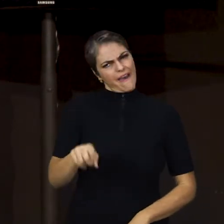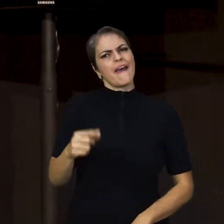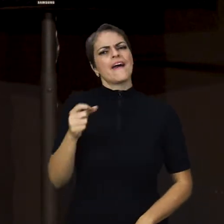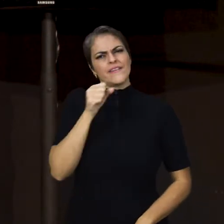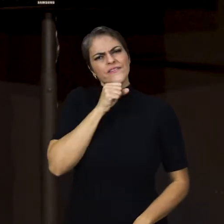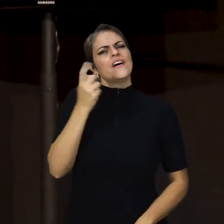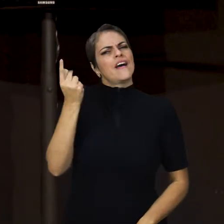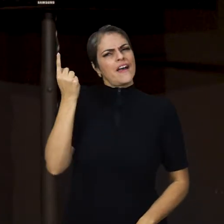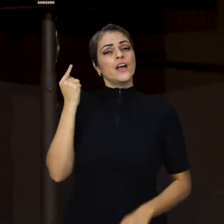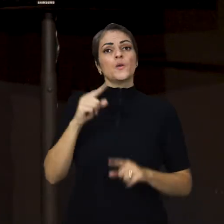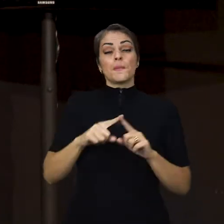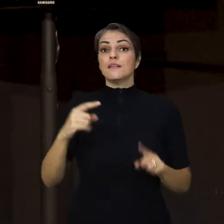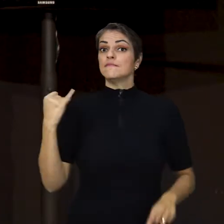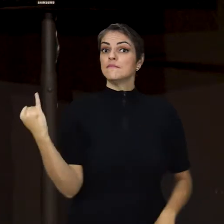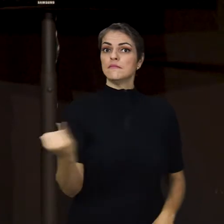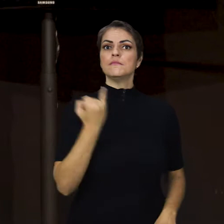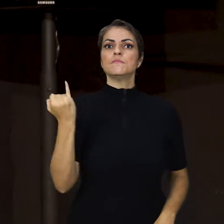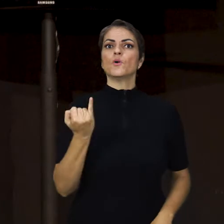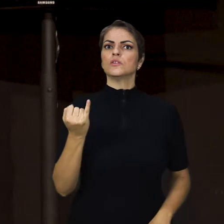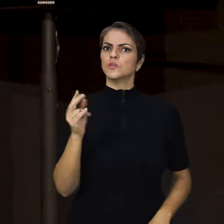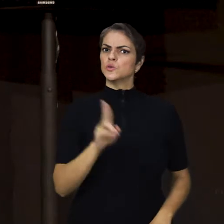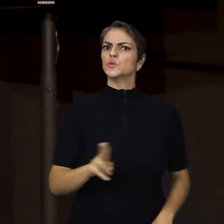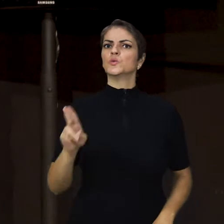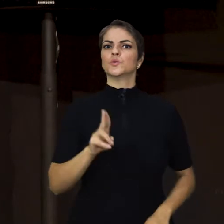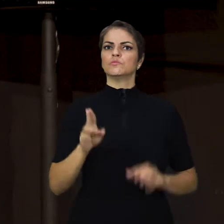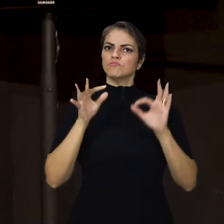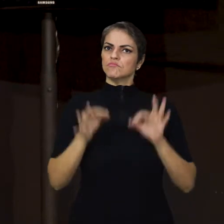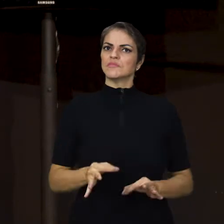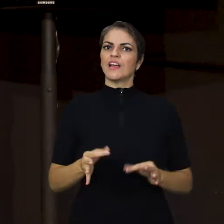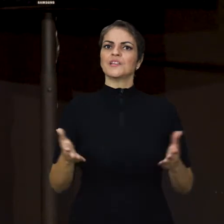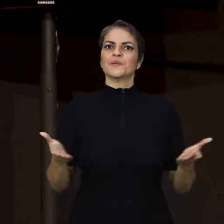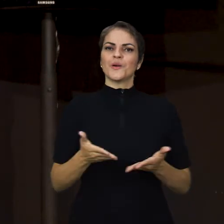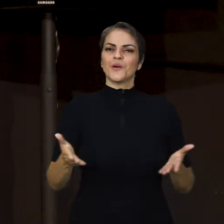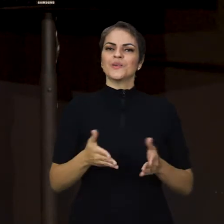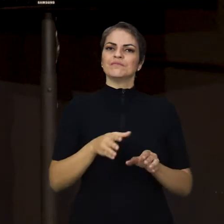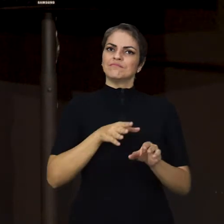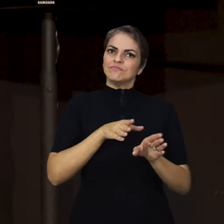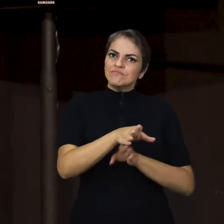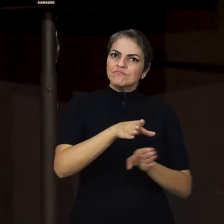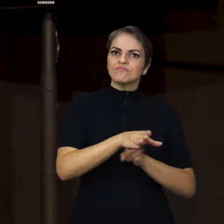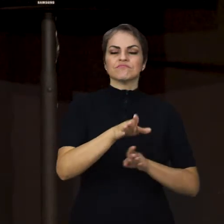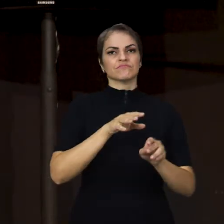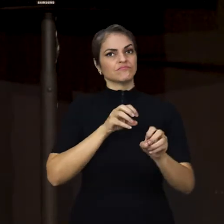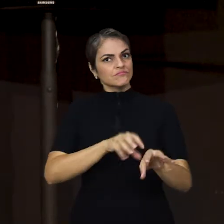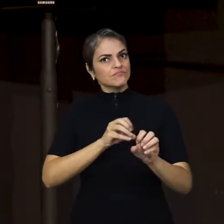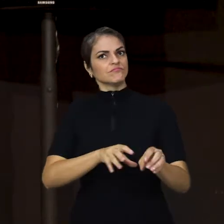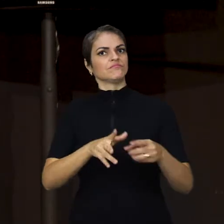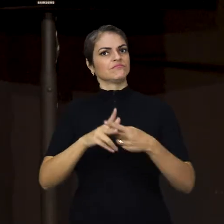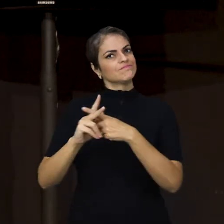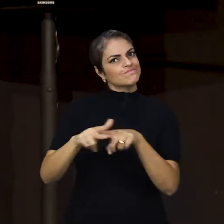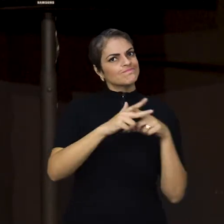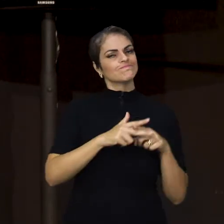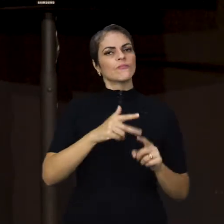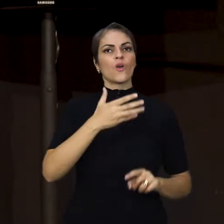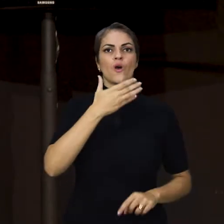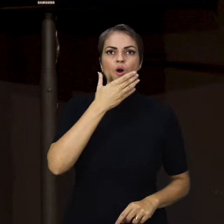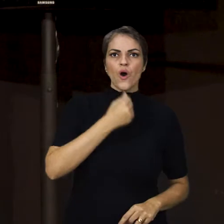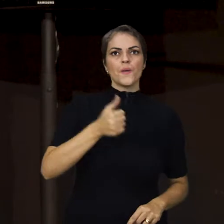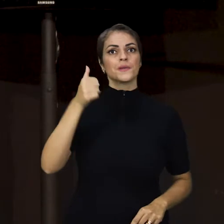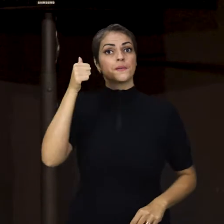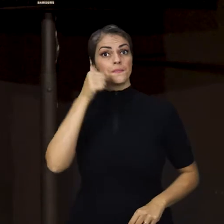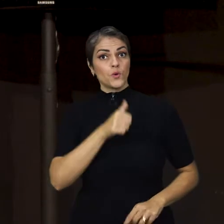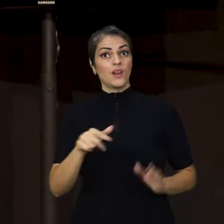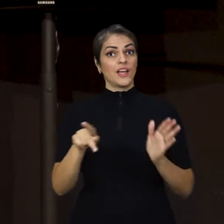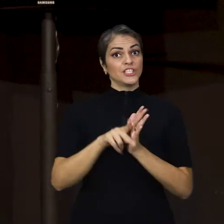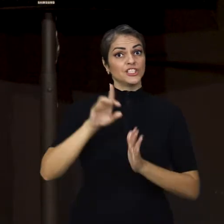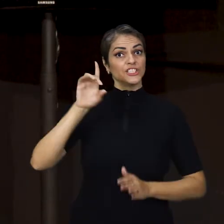o ensino, para a repreensão, para a correção e para a instrução na justiça, para que o homem de Deus, para que a mulher de Deus, para que o povo